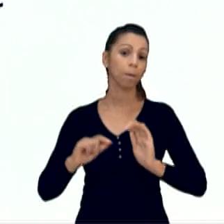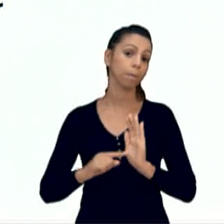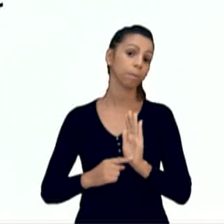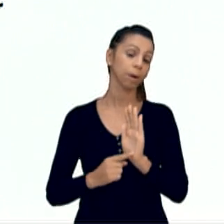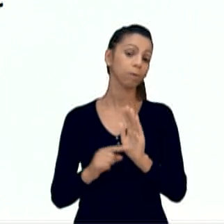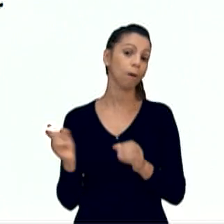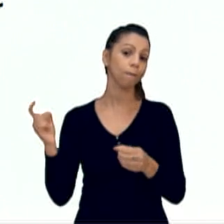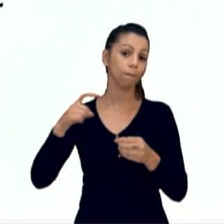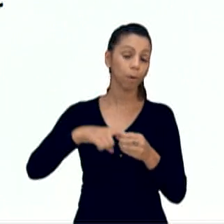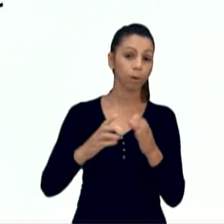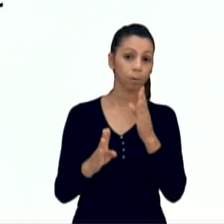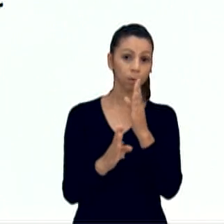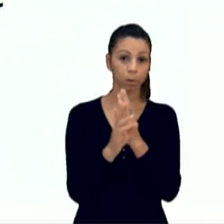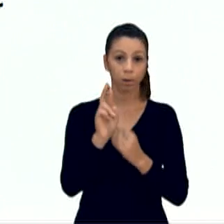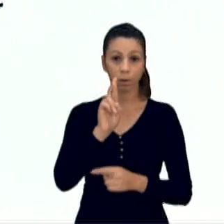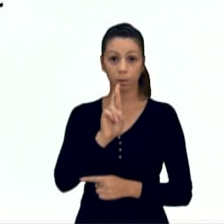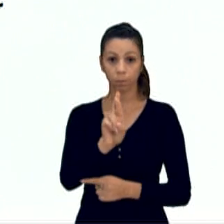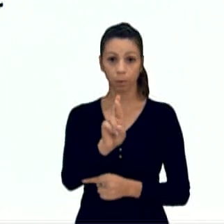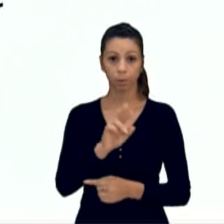para conferir.